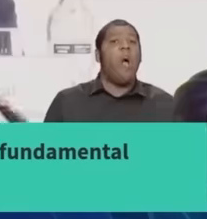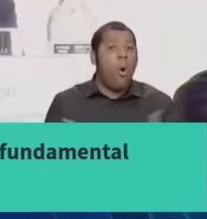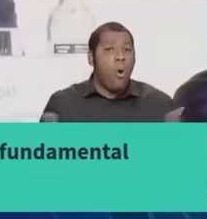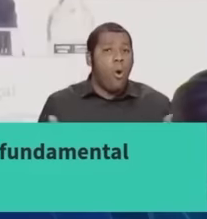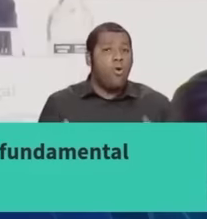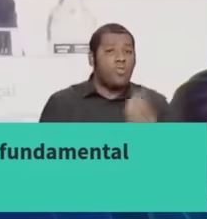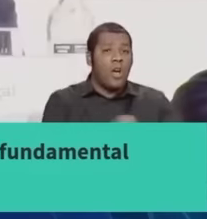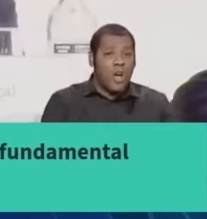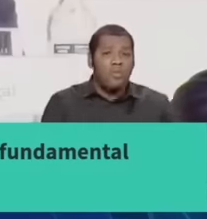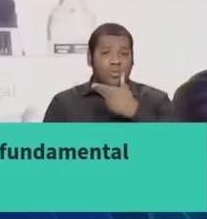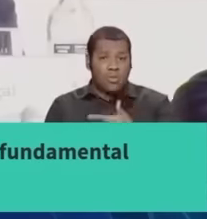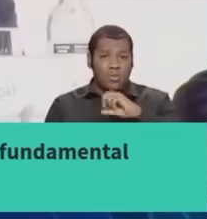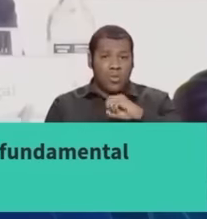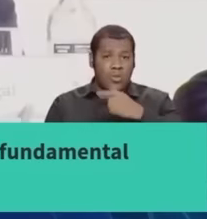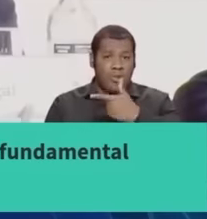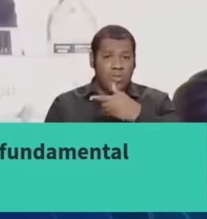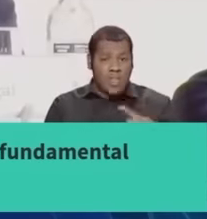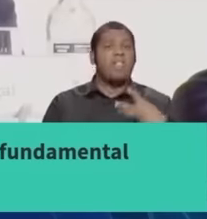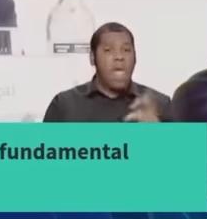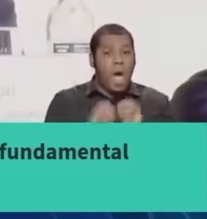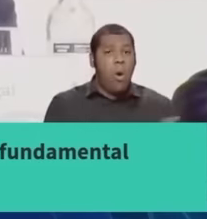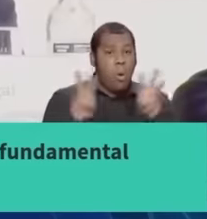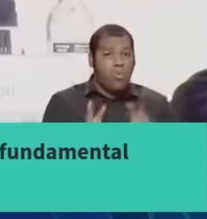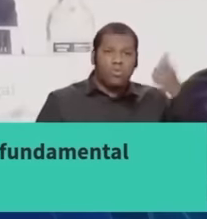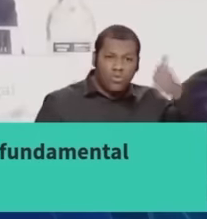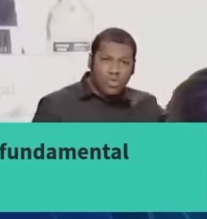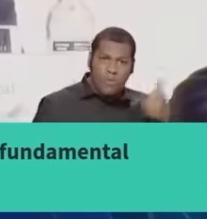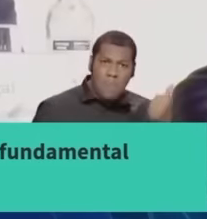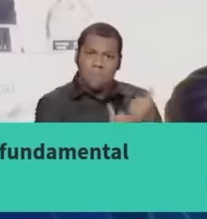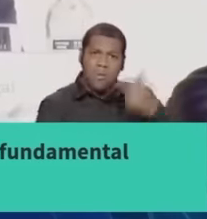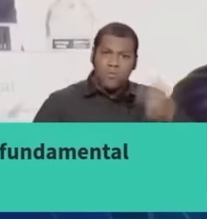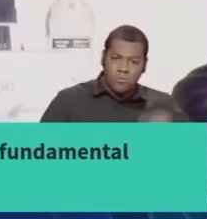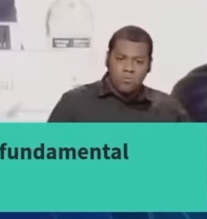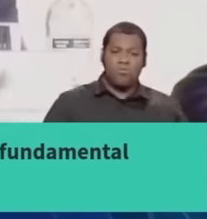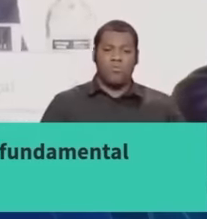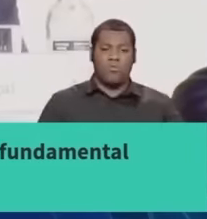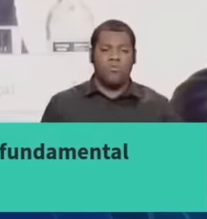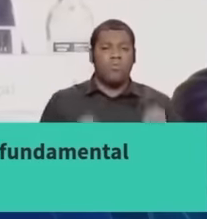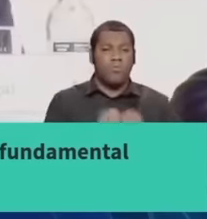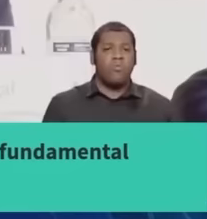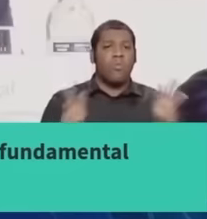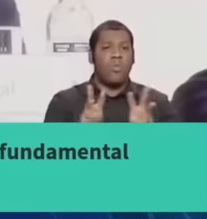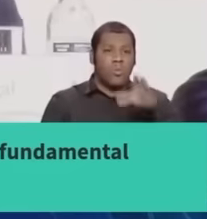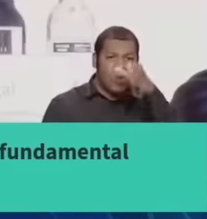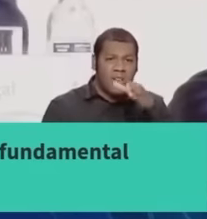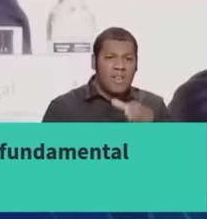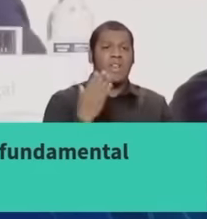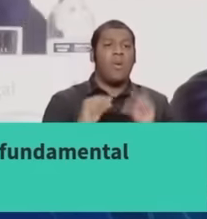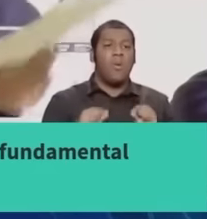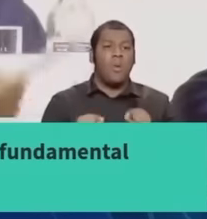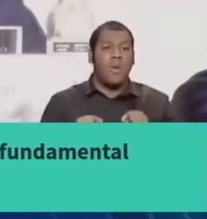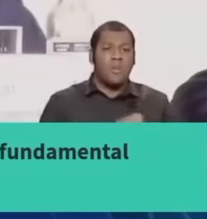ONU precisa voltar a ter representatividade, a ter força política. A ONU foi capaz de criar o Estado de Israel